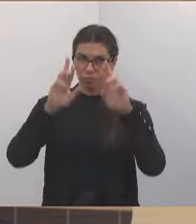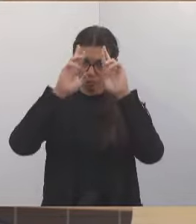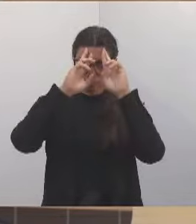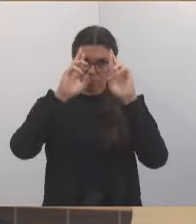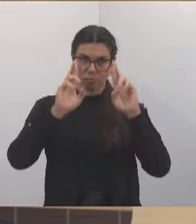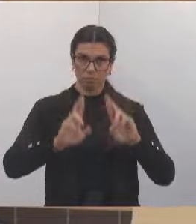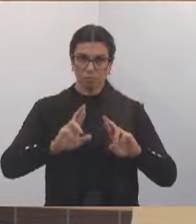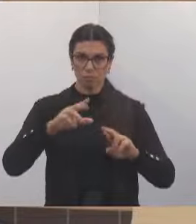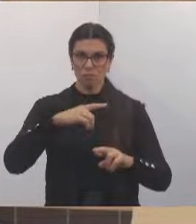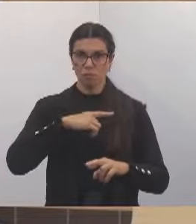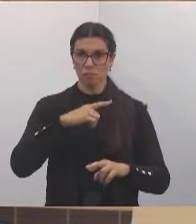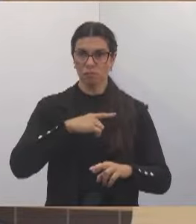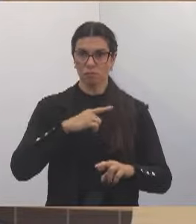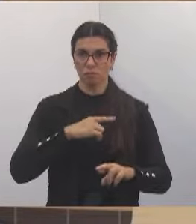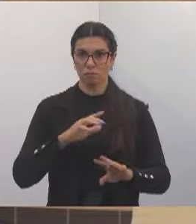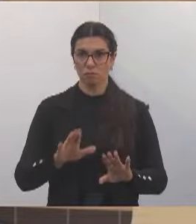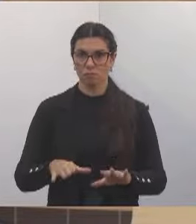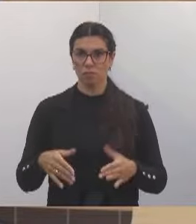e quando você